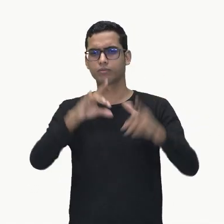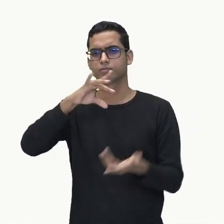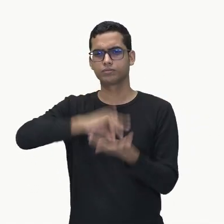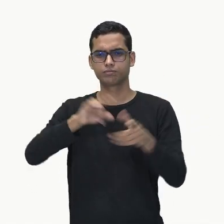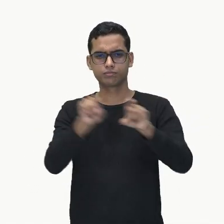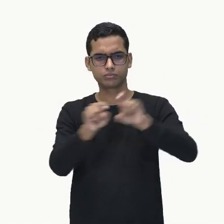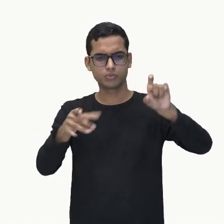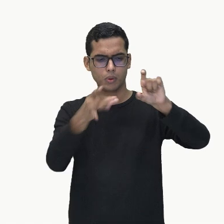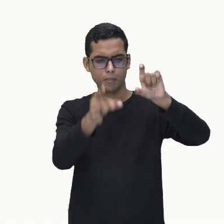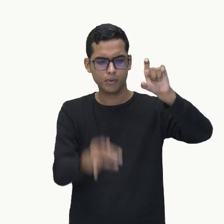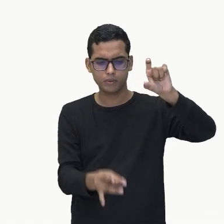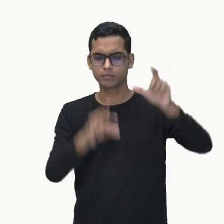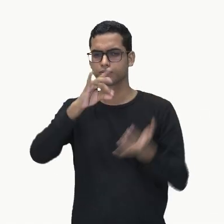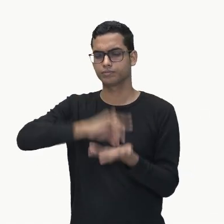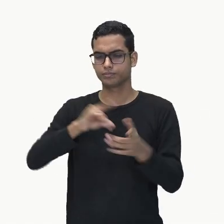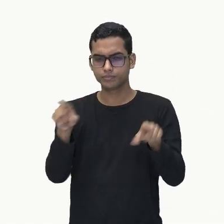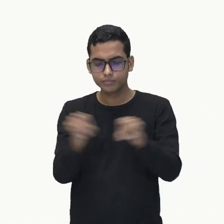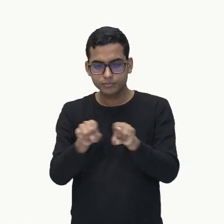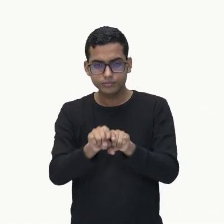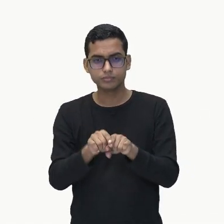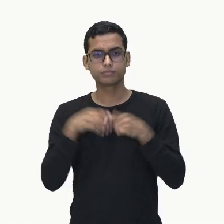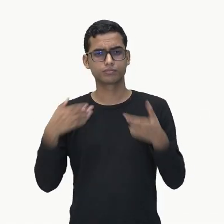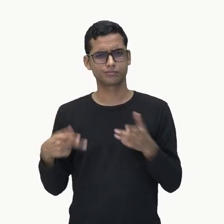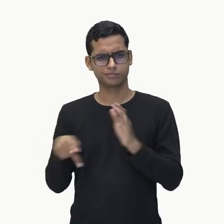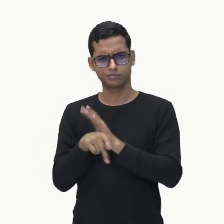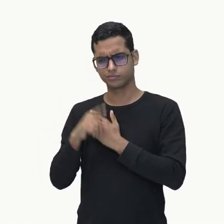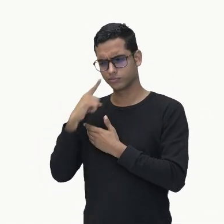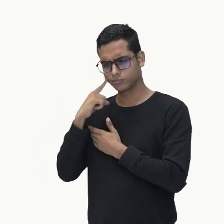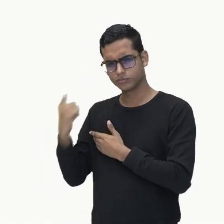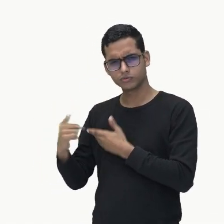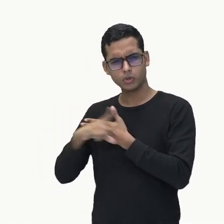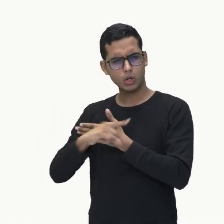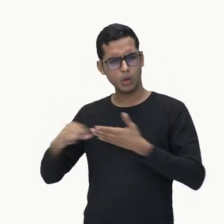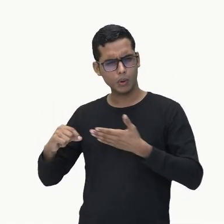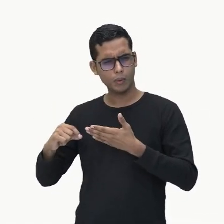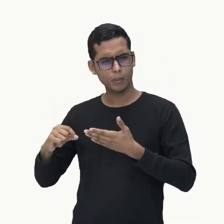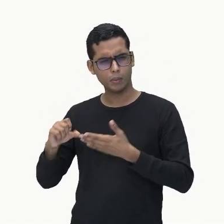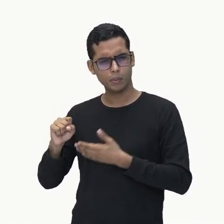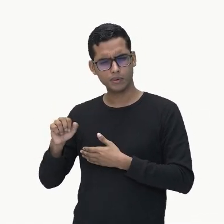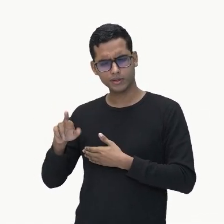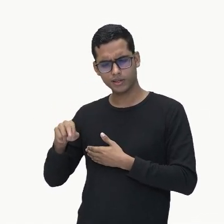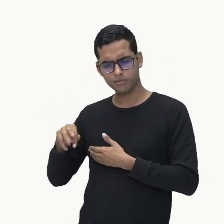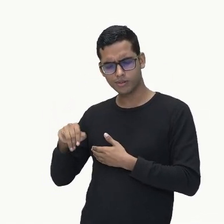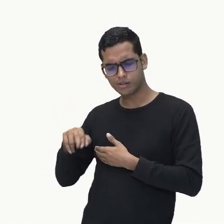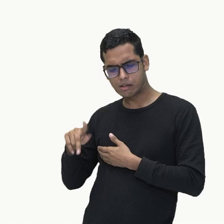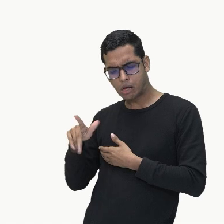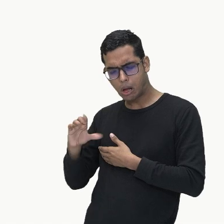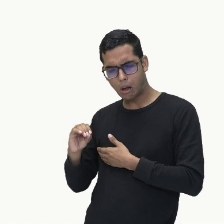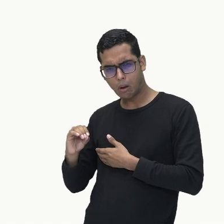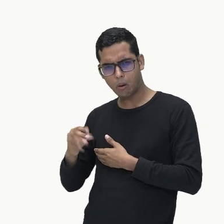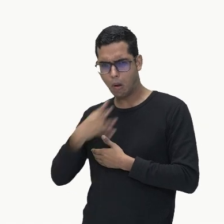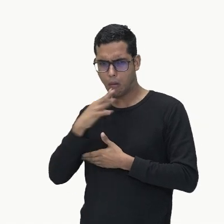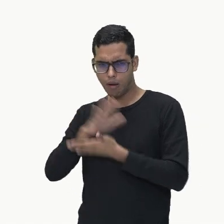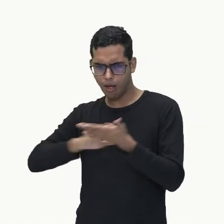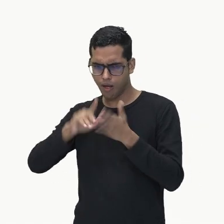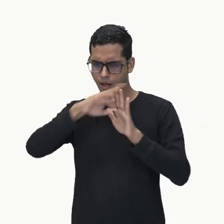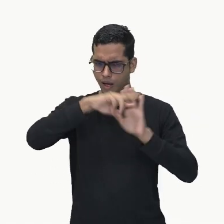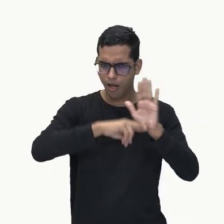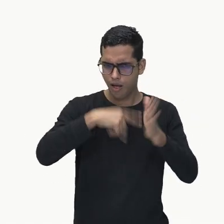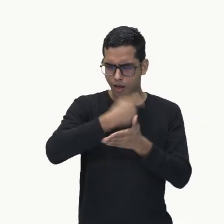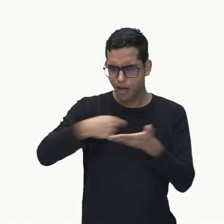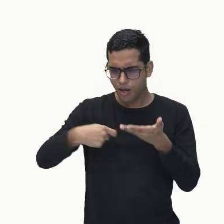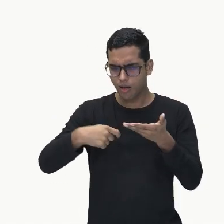Ah, professora, então quer dizer que o Saramago não conhecia as regras de escrita e saía escrevendo uma coisa atrás da